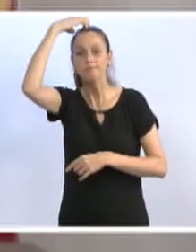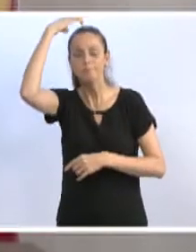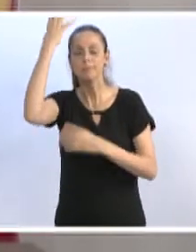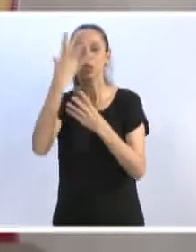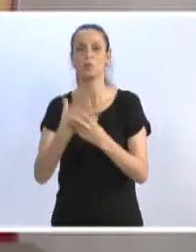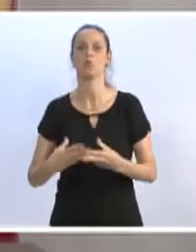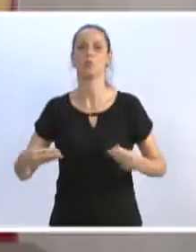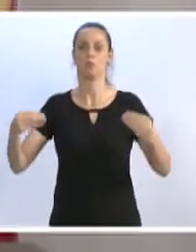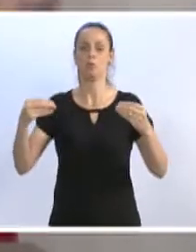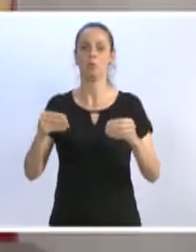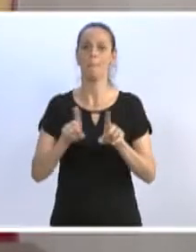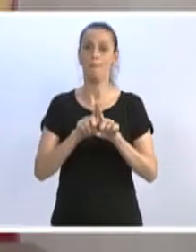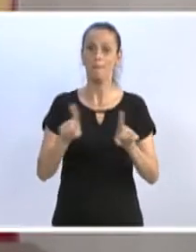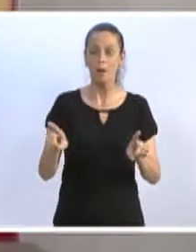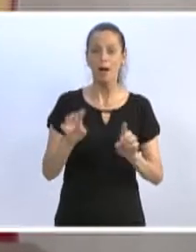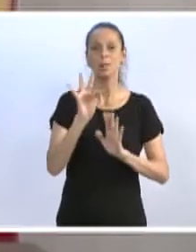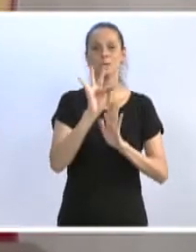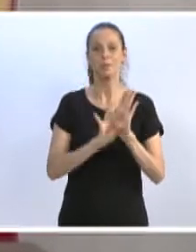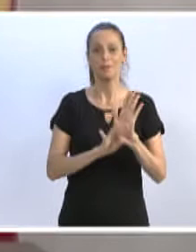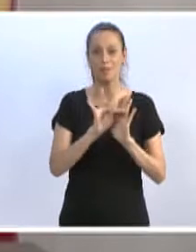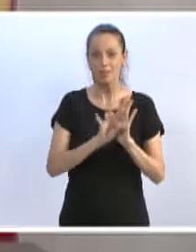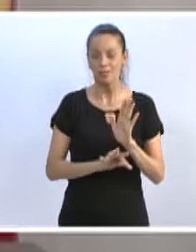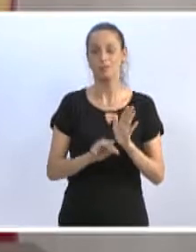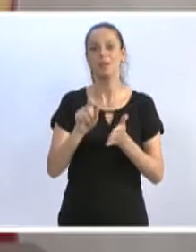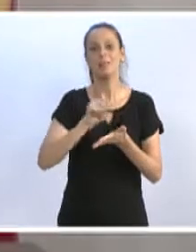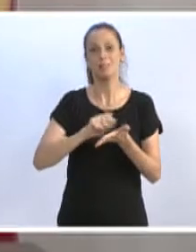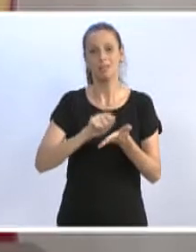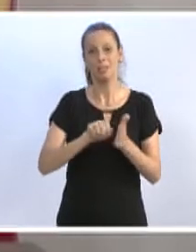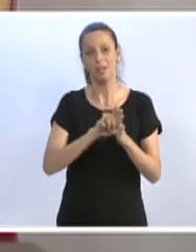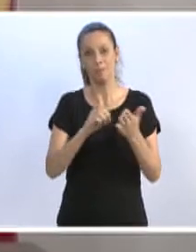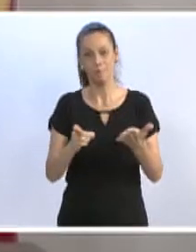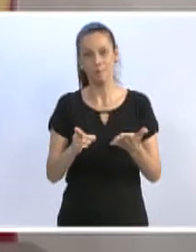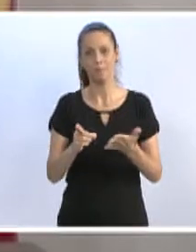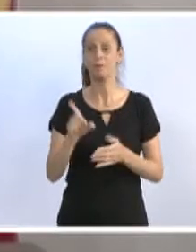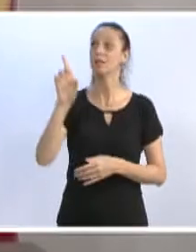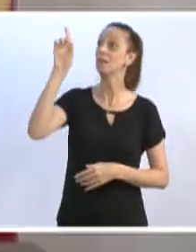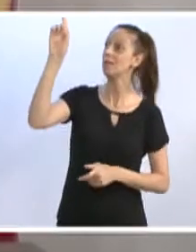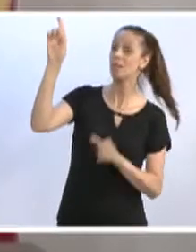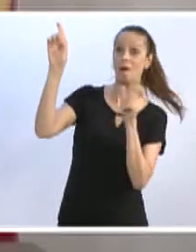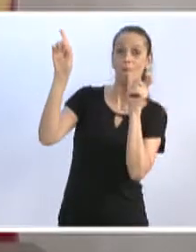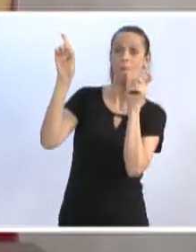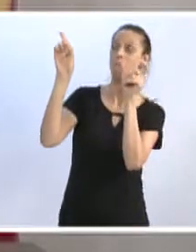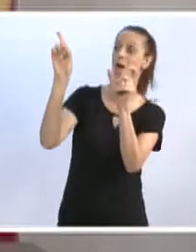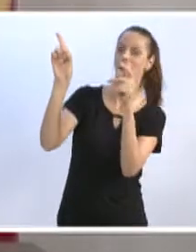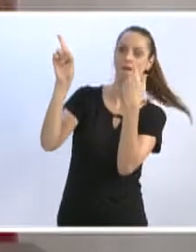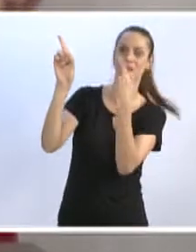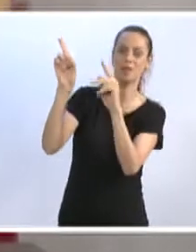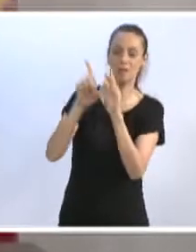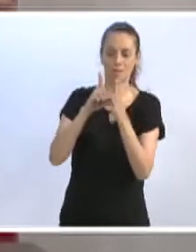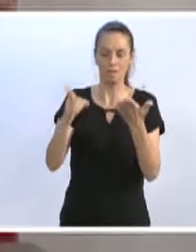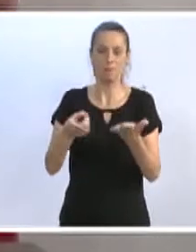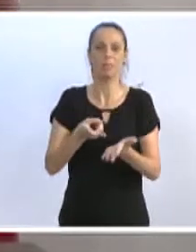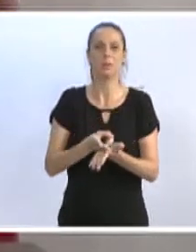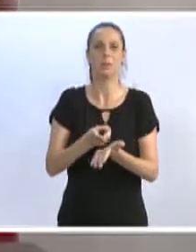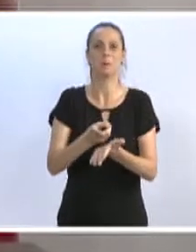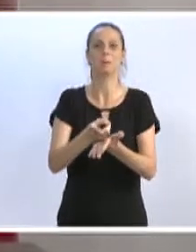completamente. Mas, como diz o texto sagrado, a palavra do Senhor permaneceu.